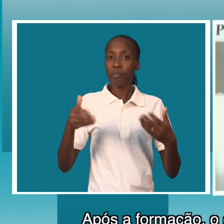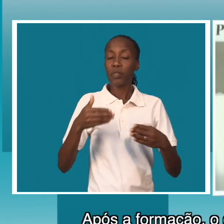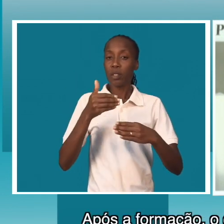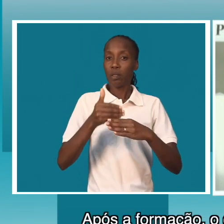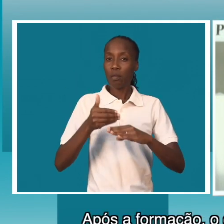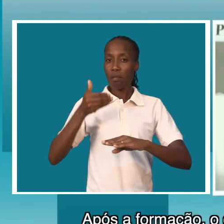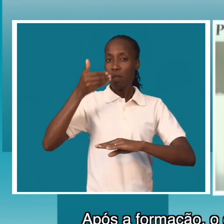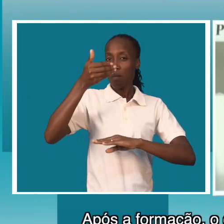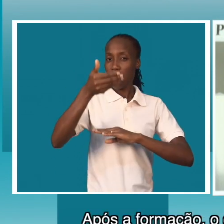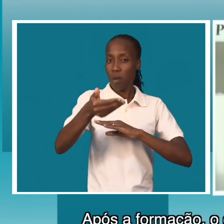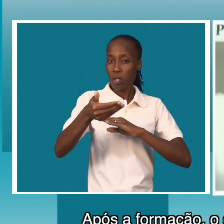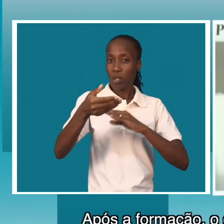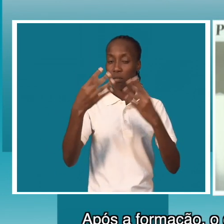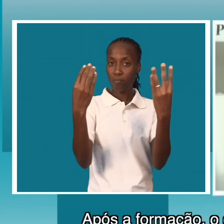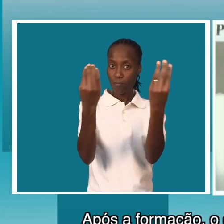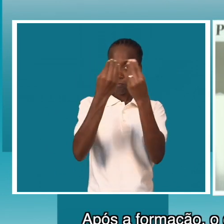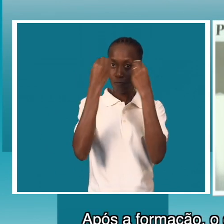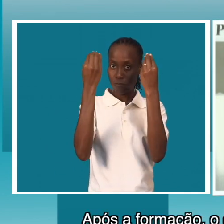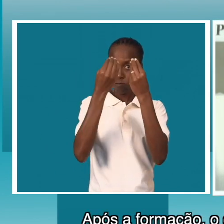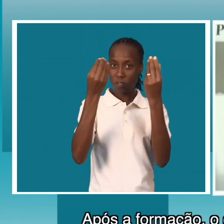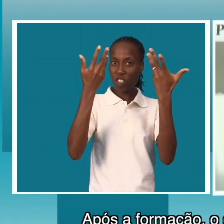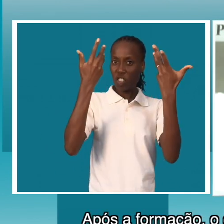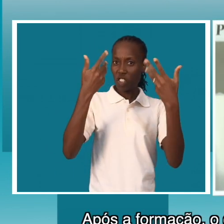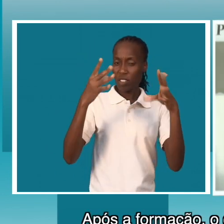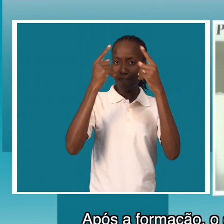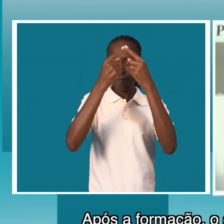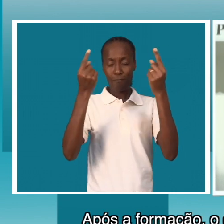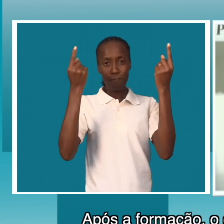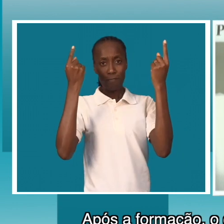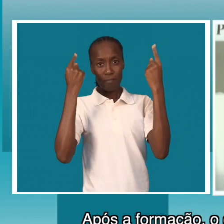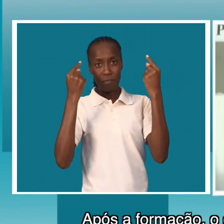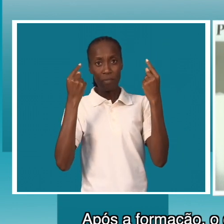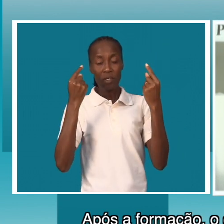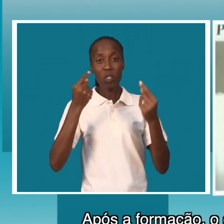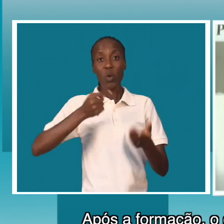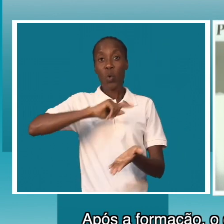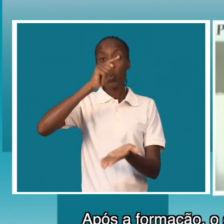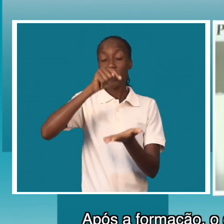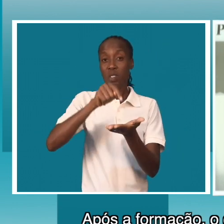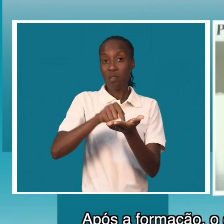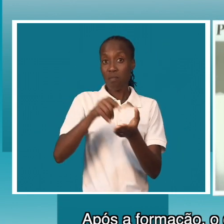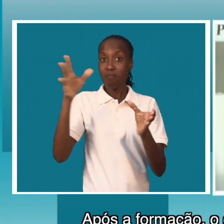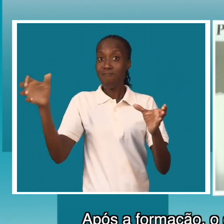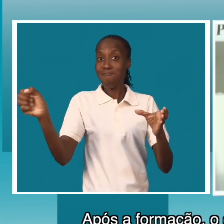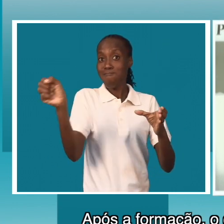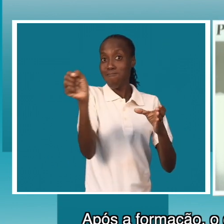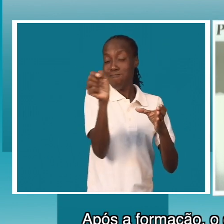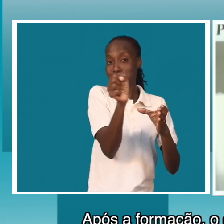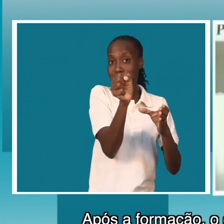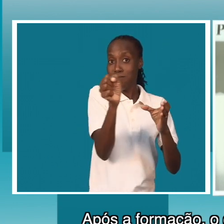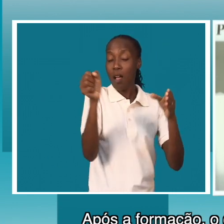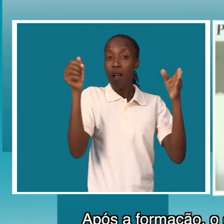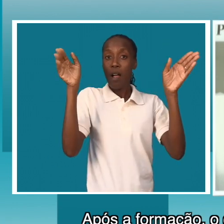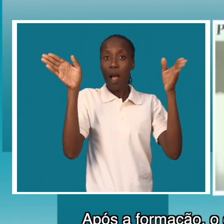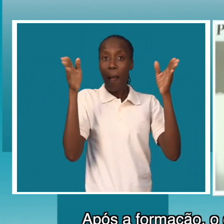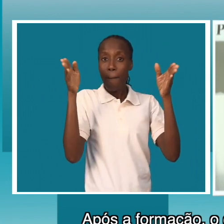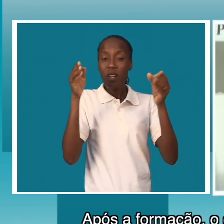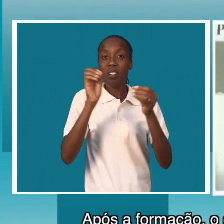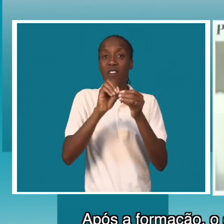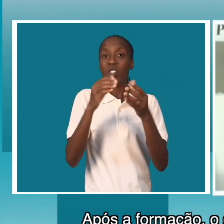Após a formação, após a graduação, o centro me encaminhou à empresa Luciflex,